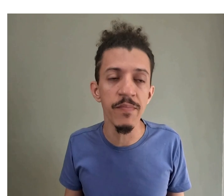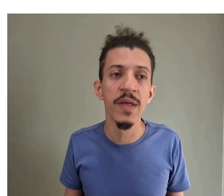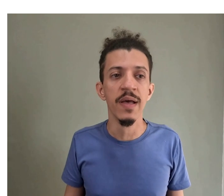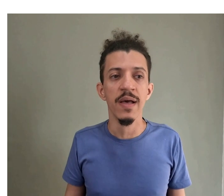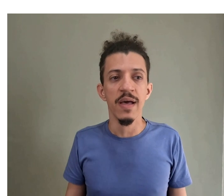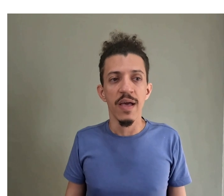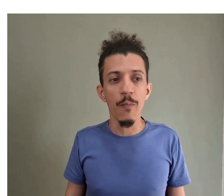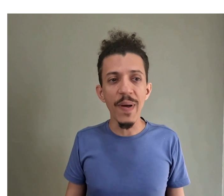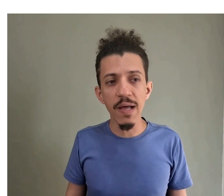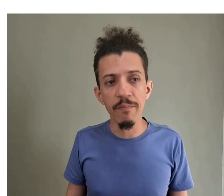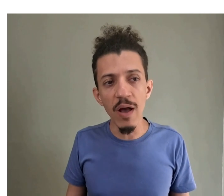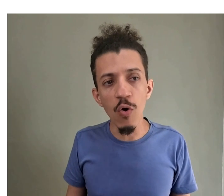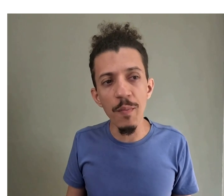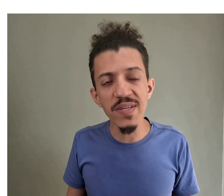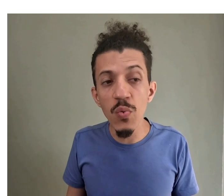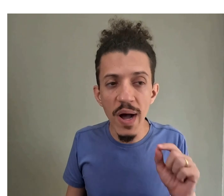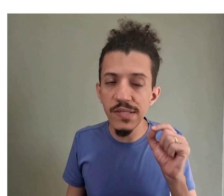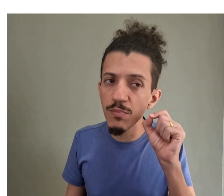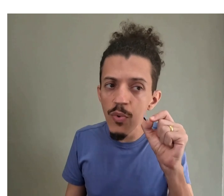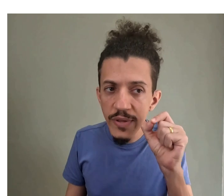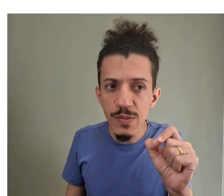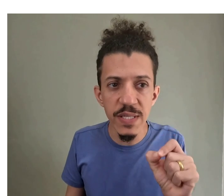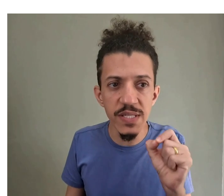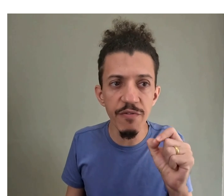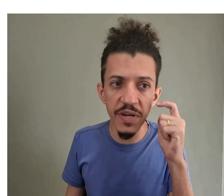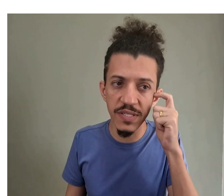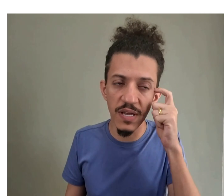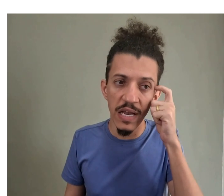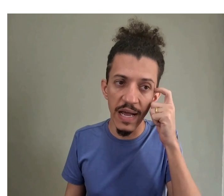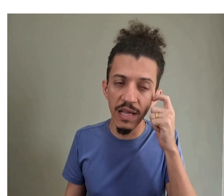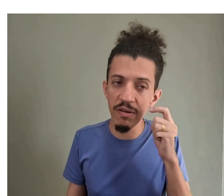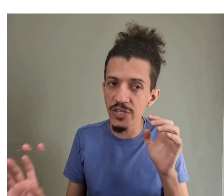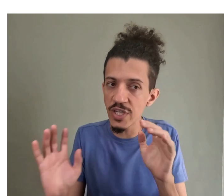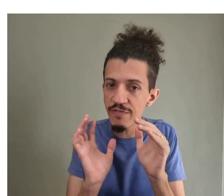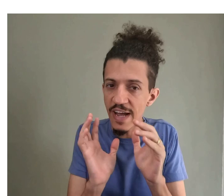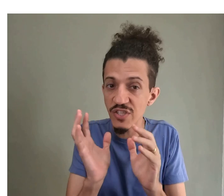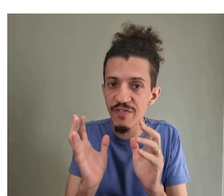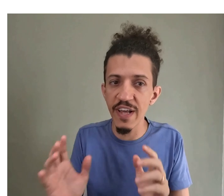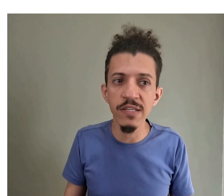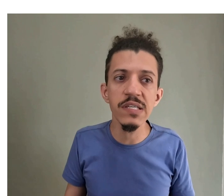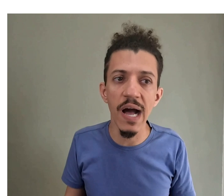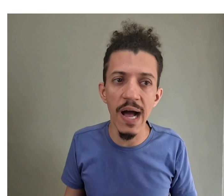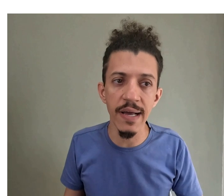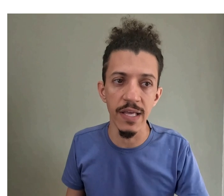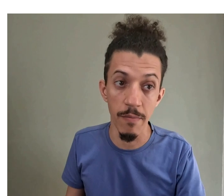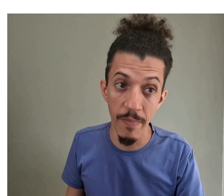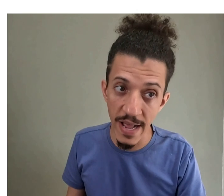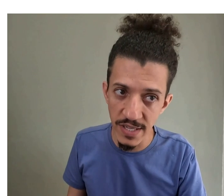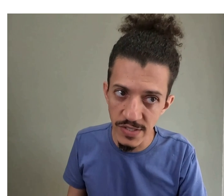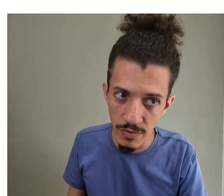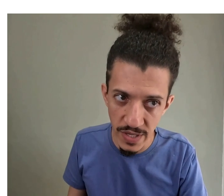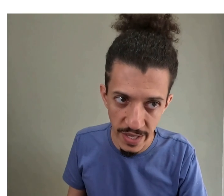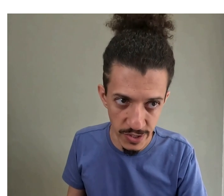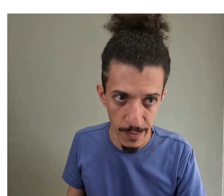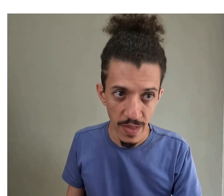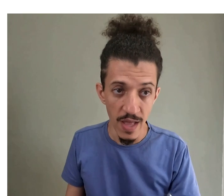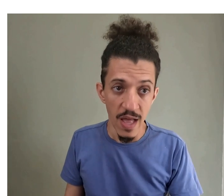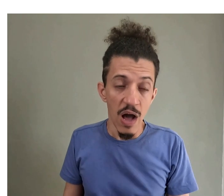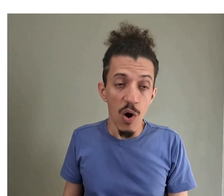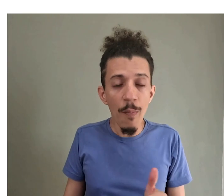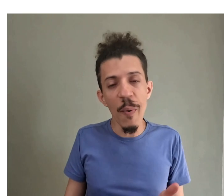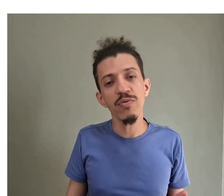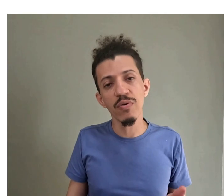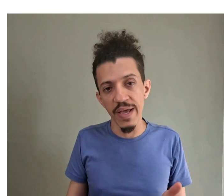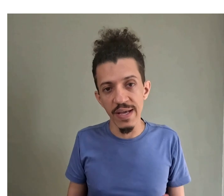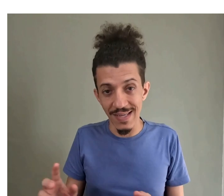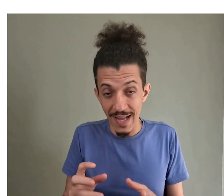surda, eu percebi algumas nuances muito específicas naquilo que a gente vai diferenciar aqui. Preste atenção no seguinte: